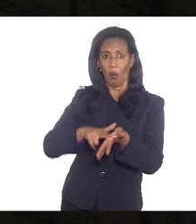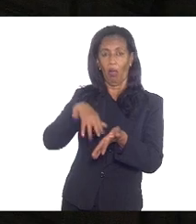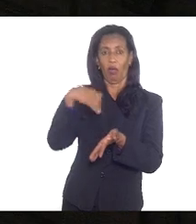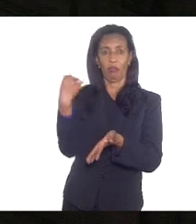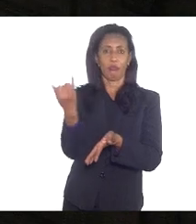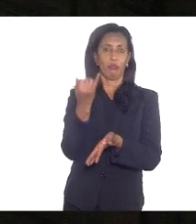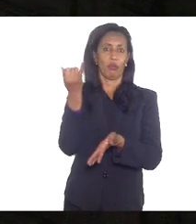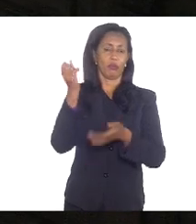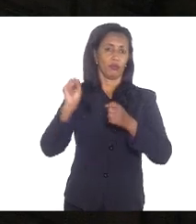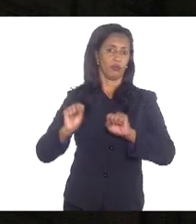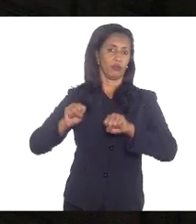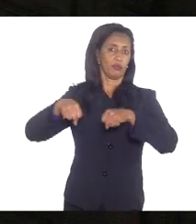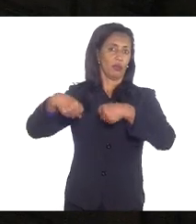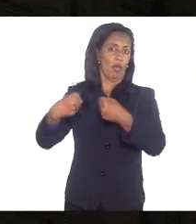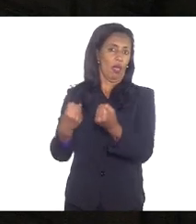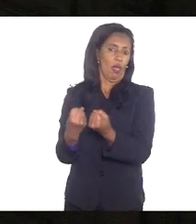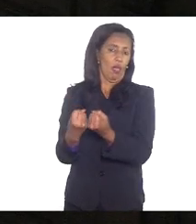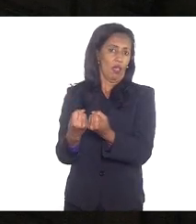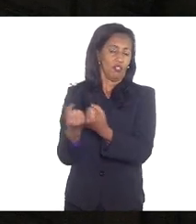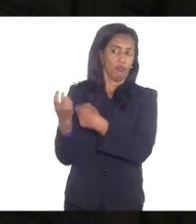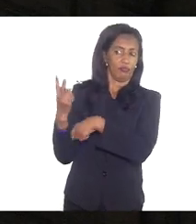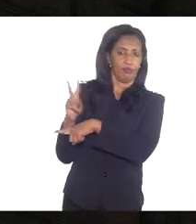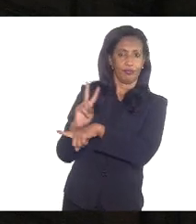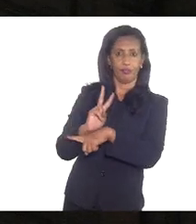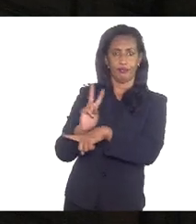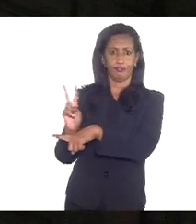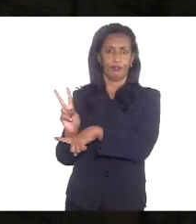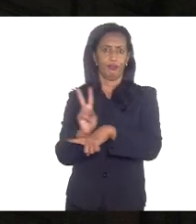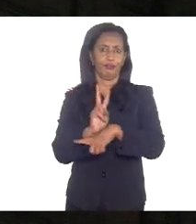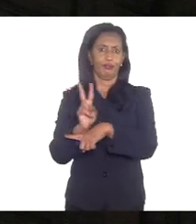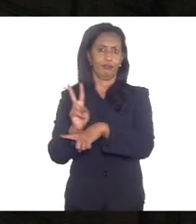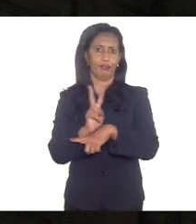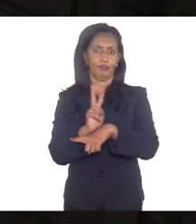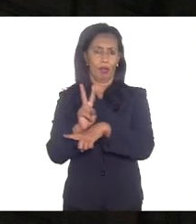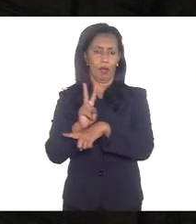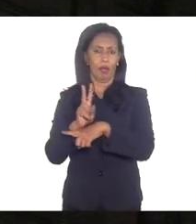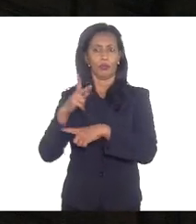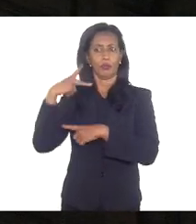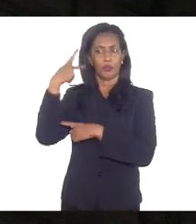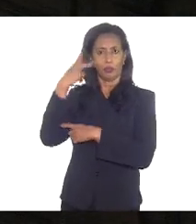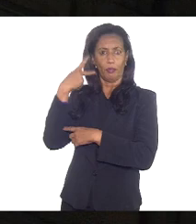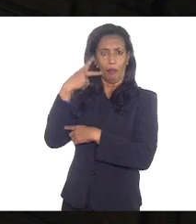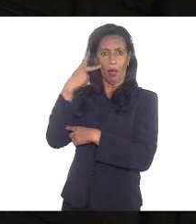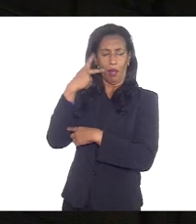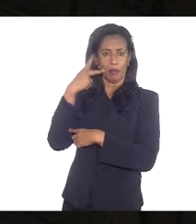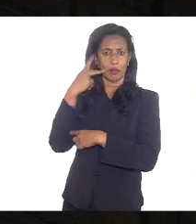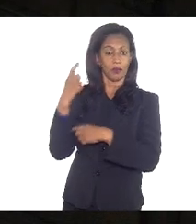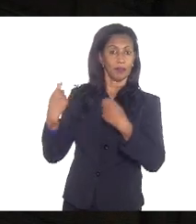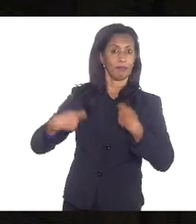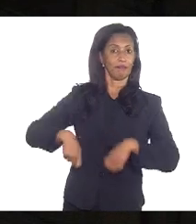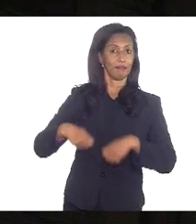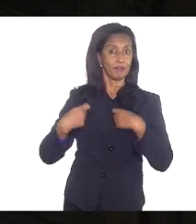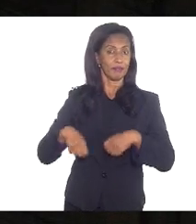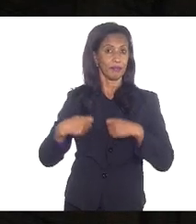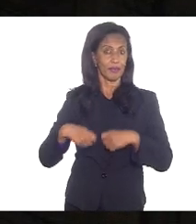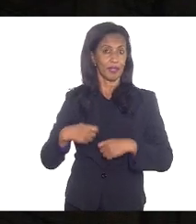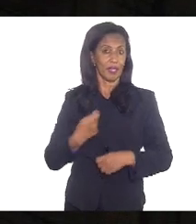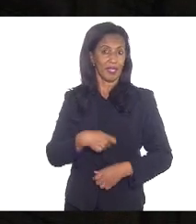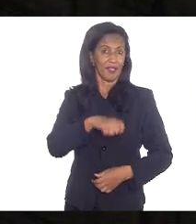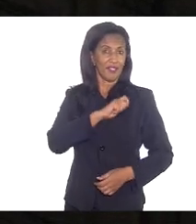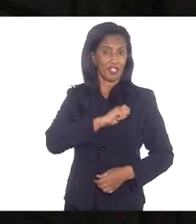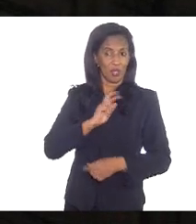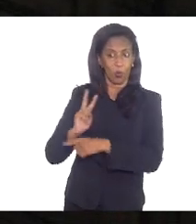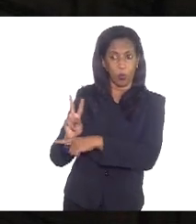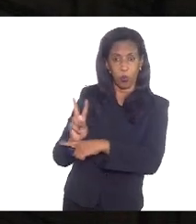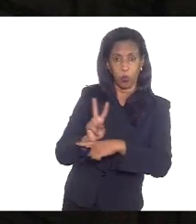de fortalecer o papel de fiscalizador dos parlamentares, é necessário que essa